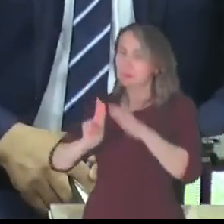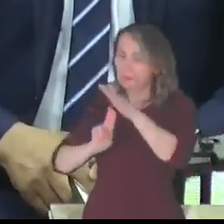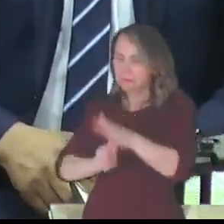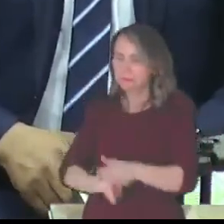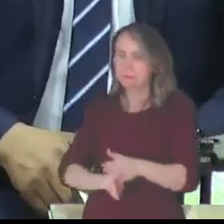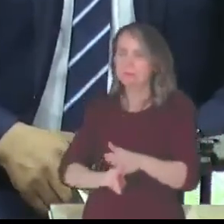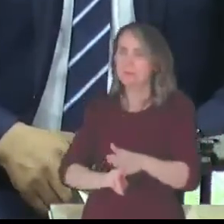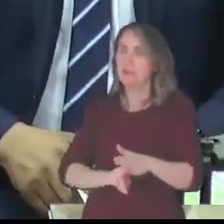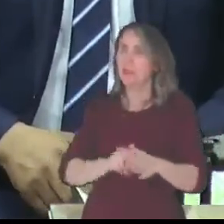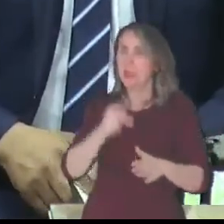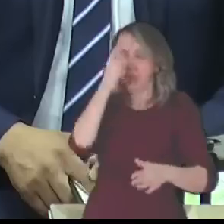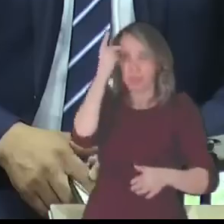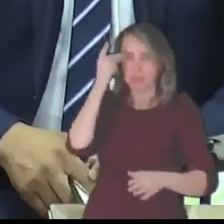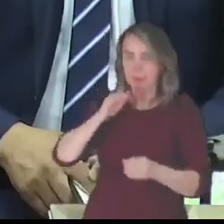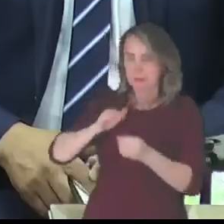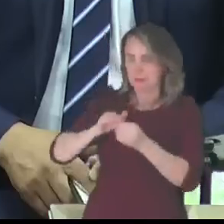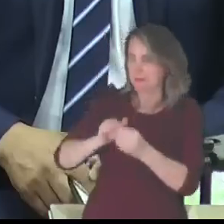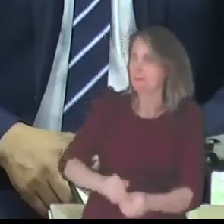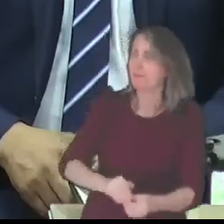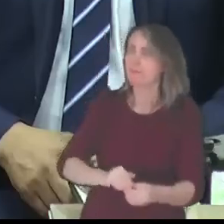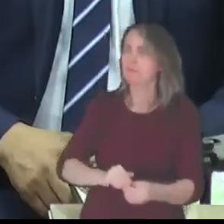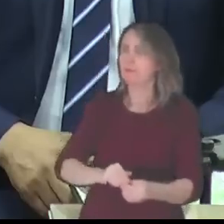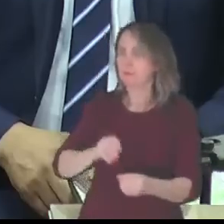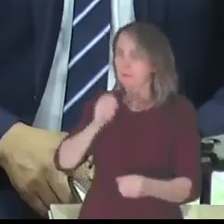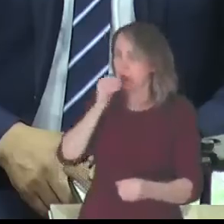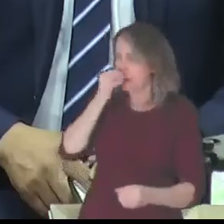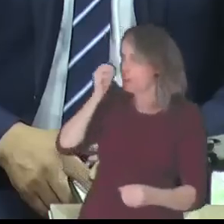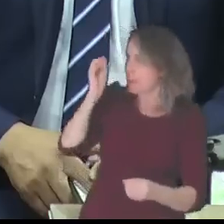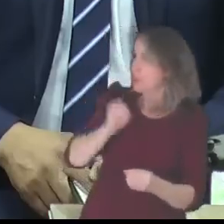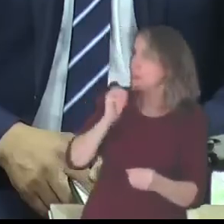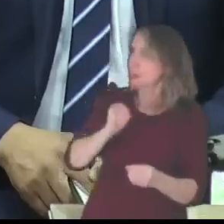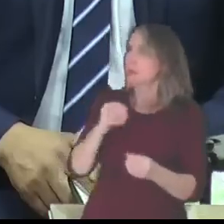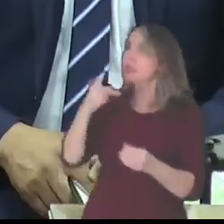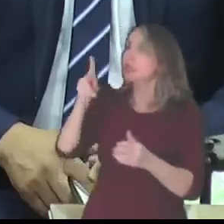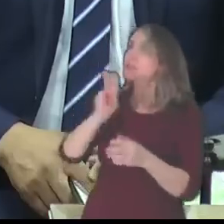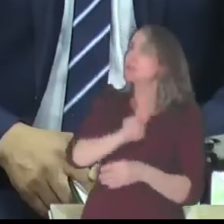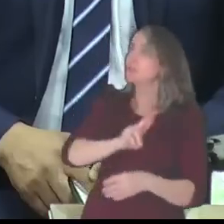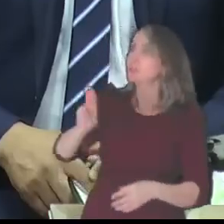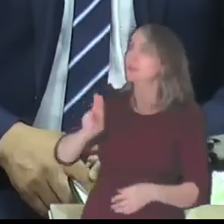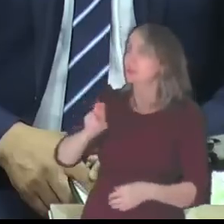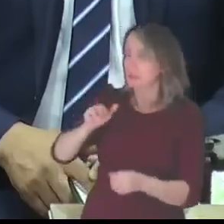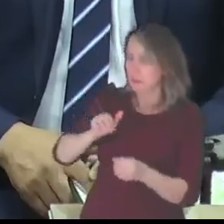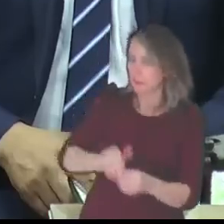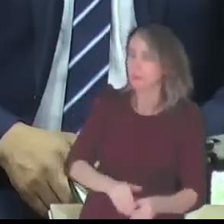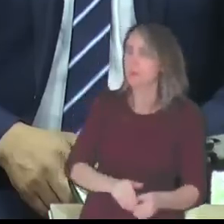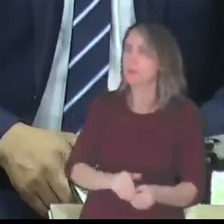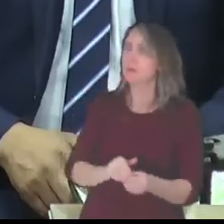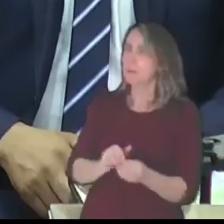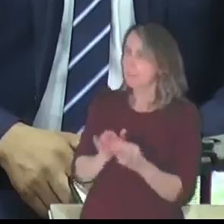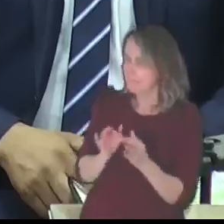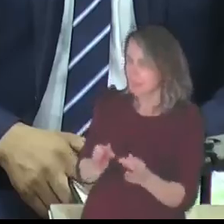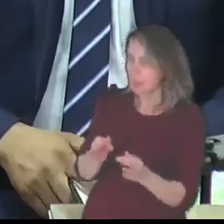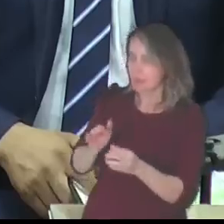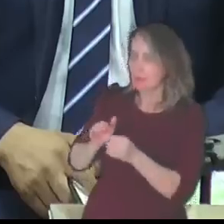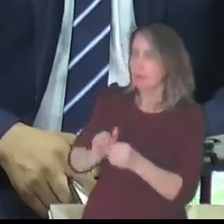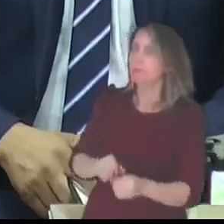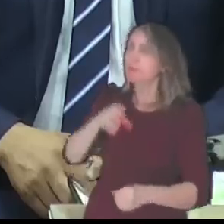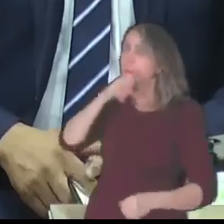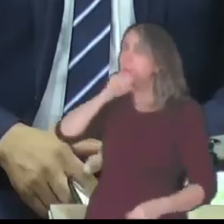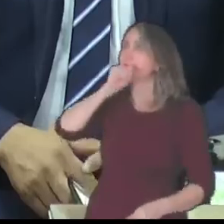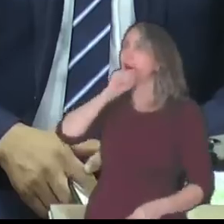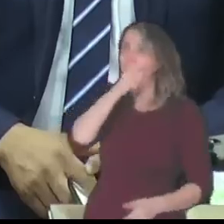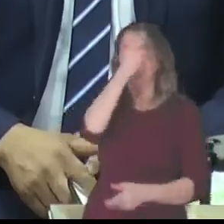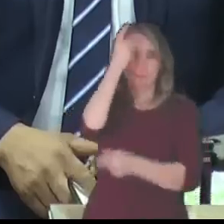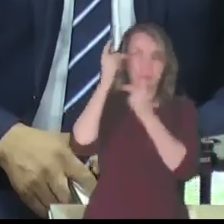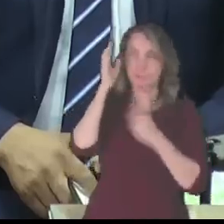pai os ímpios estão desonrando o teu nome pai os ímpios estão querendo humilhar tua palavra pai os